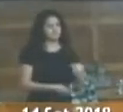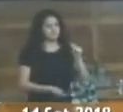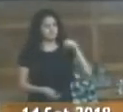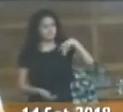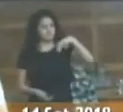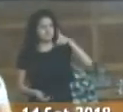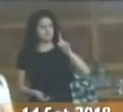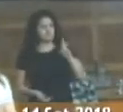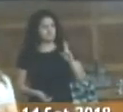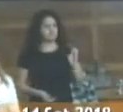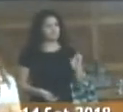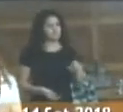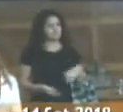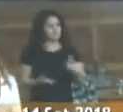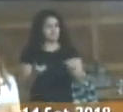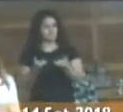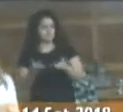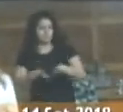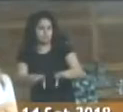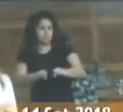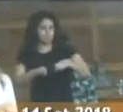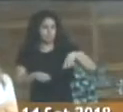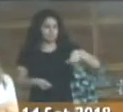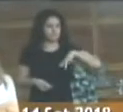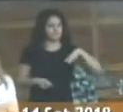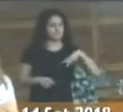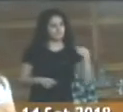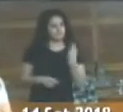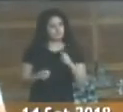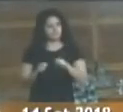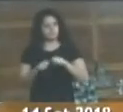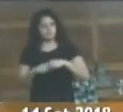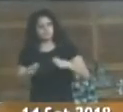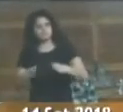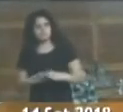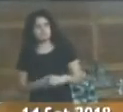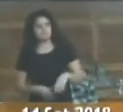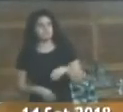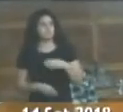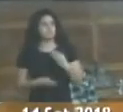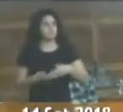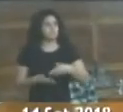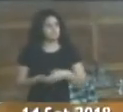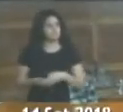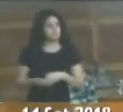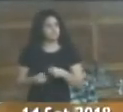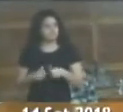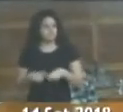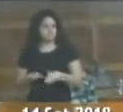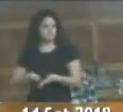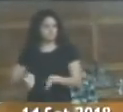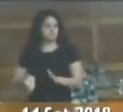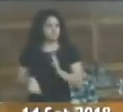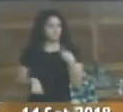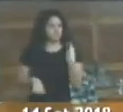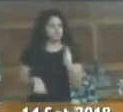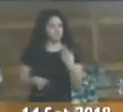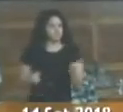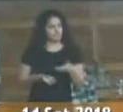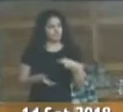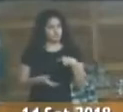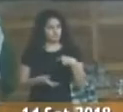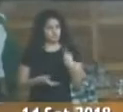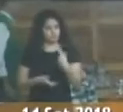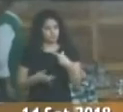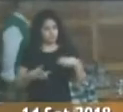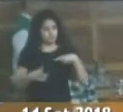né? Tentando privatizar a Ilha Grande. Construímos um fórum, esse processo está um pouco de lado, e hoje a gente tem essa grata surpresa